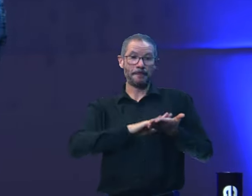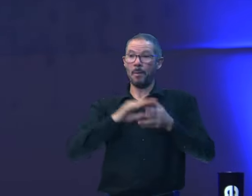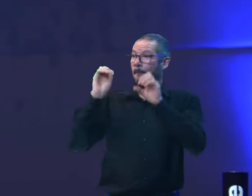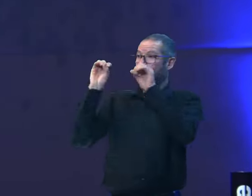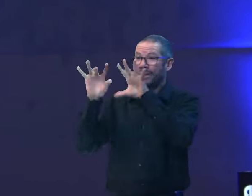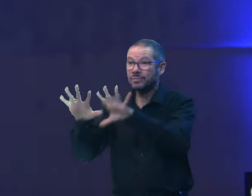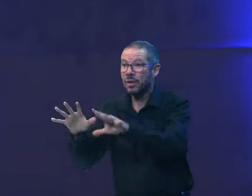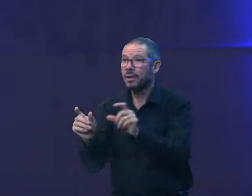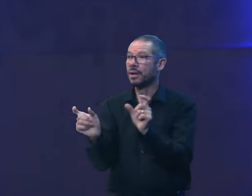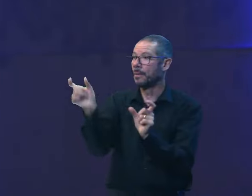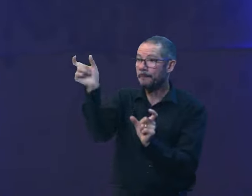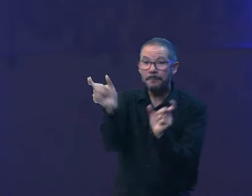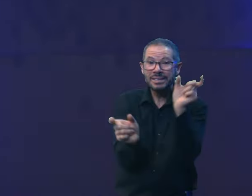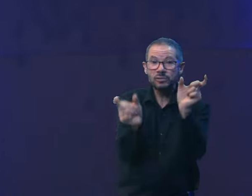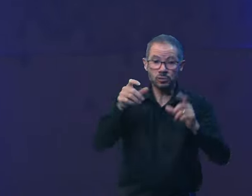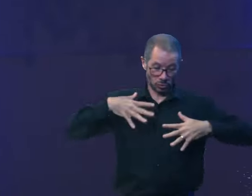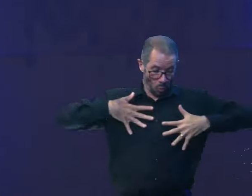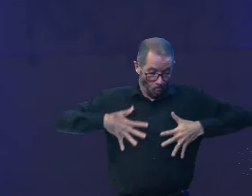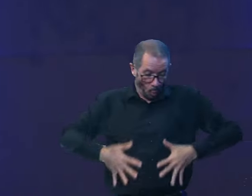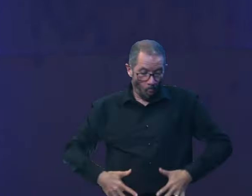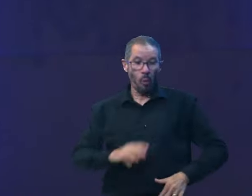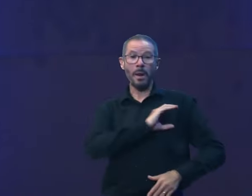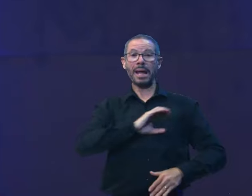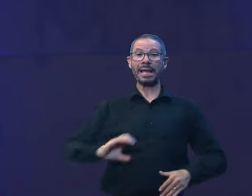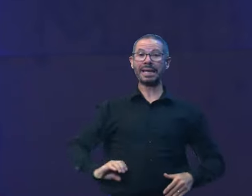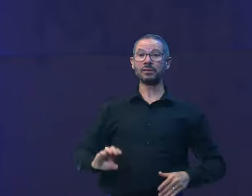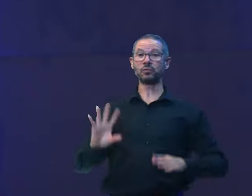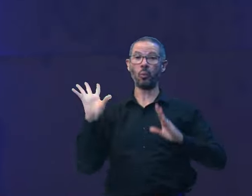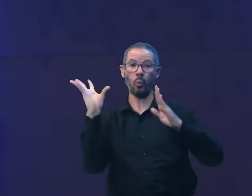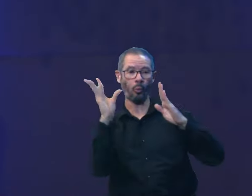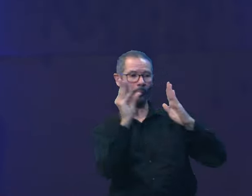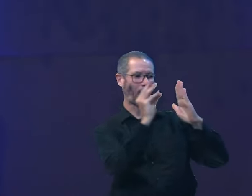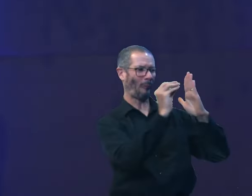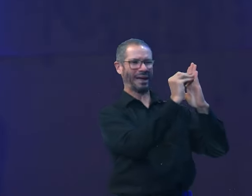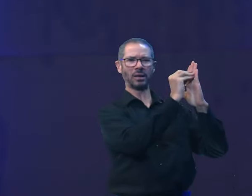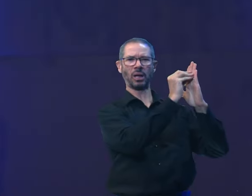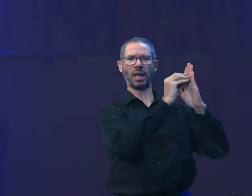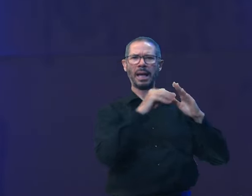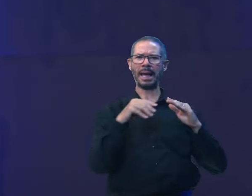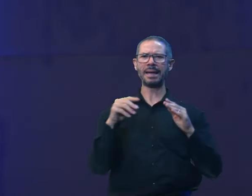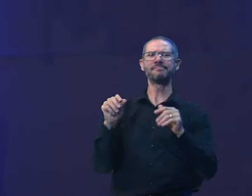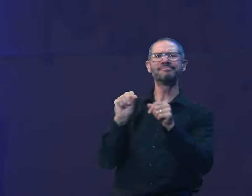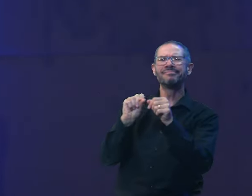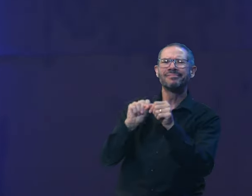Pessoas precisam de pessoas, o corpo de Cristo, a igreja é feito por